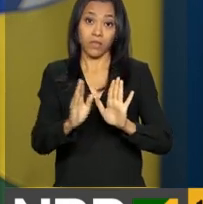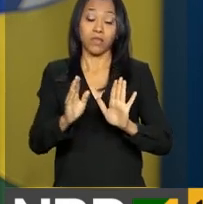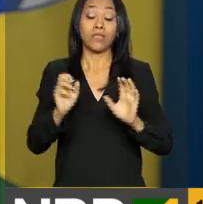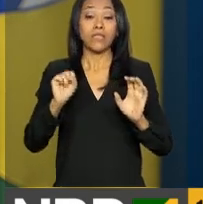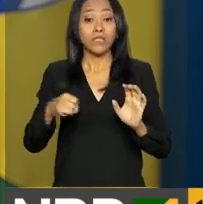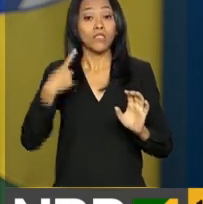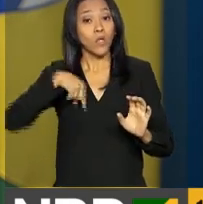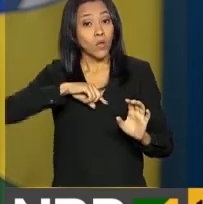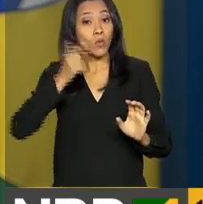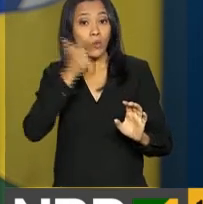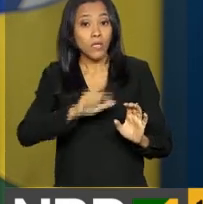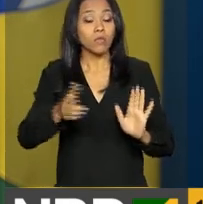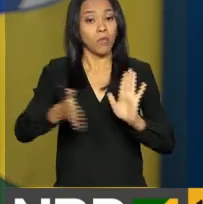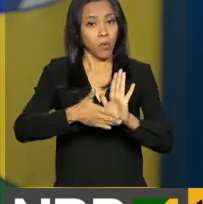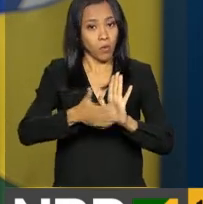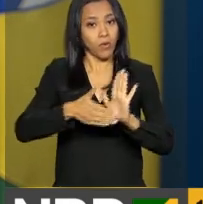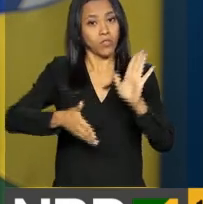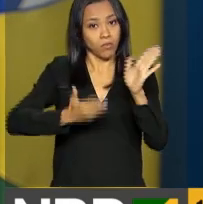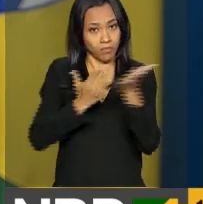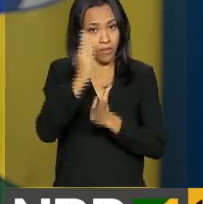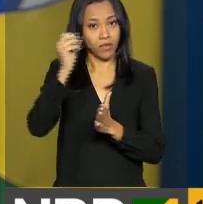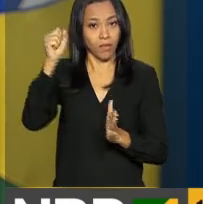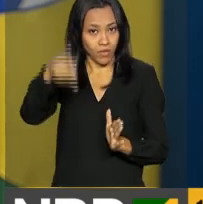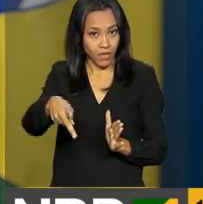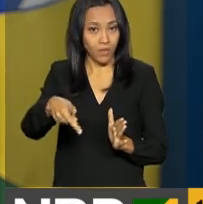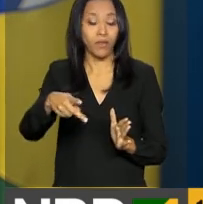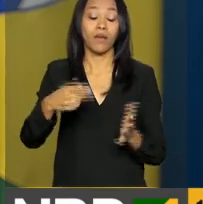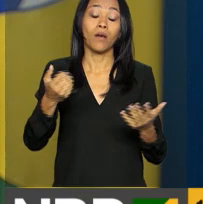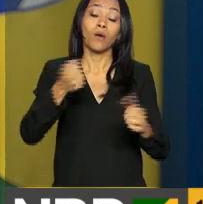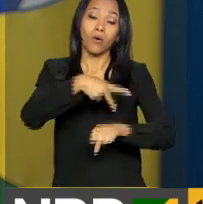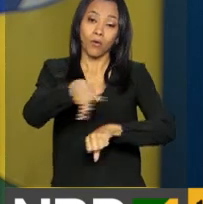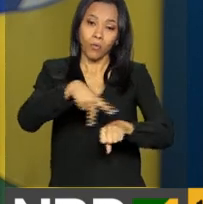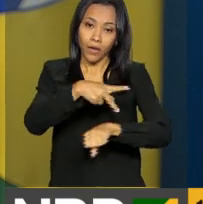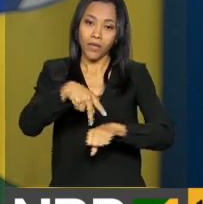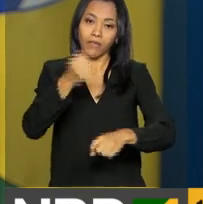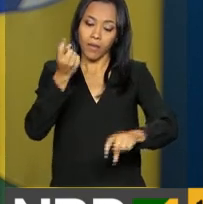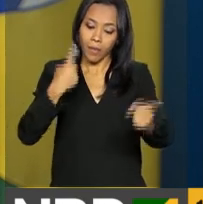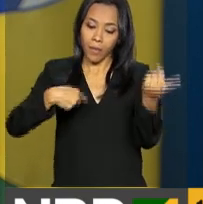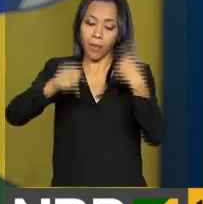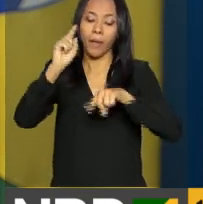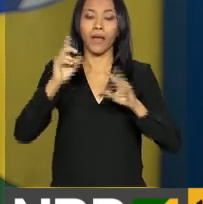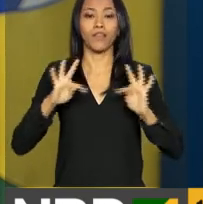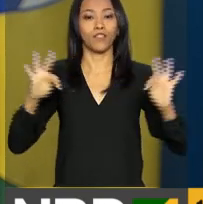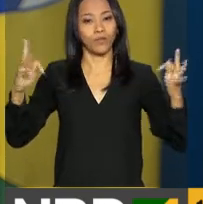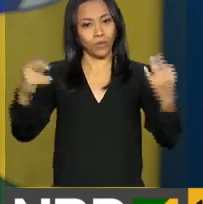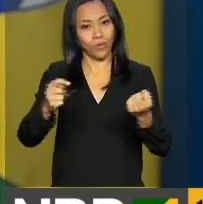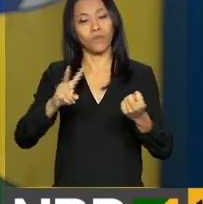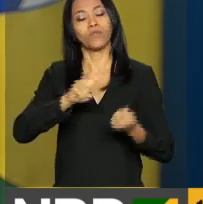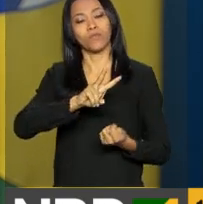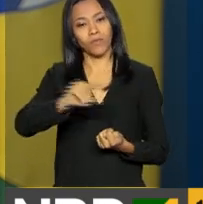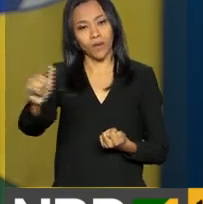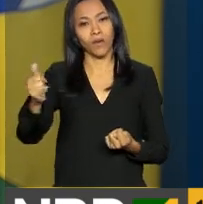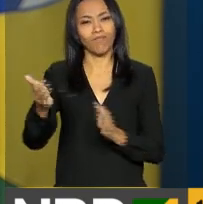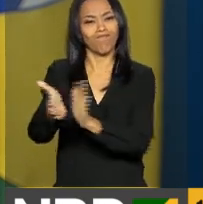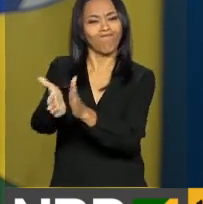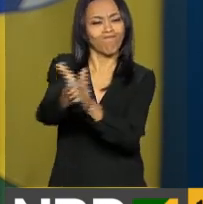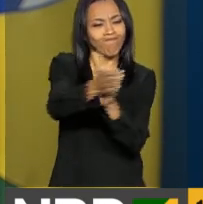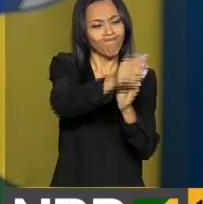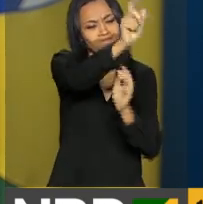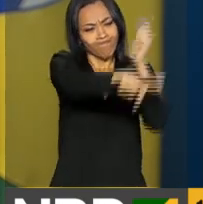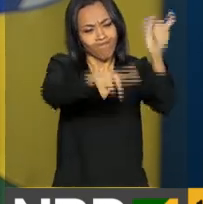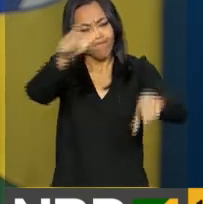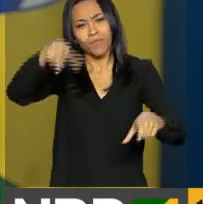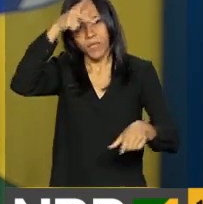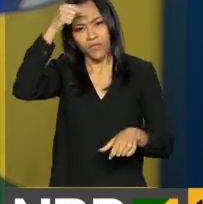a reforma da Previdência, o país dará um salto. E todos irão aplaudir, prefeitos,